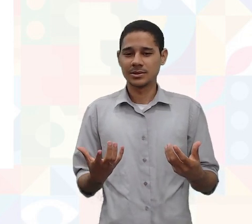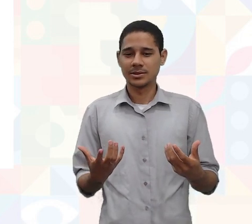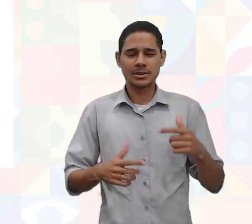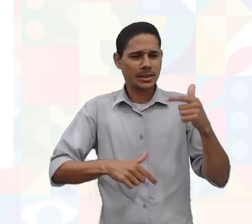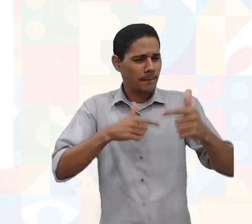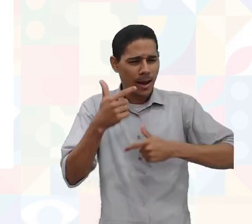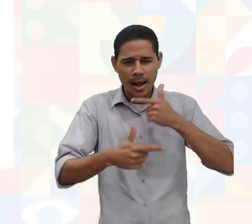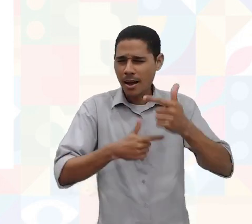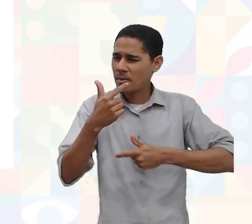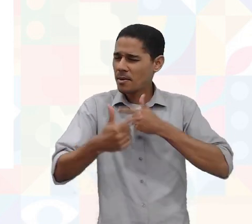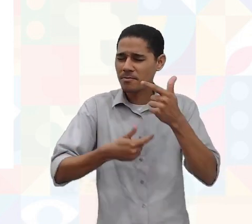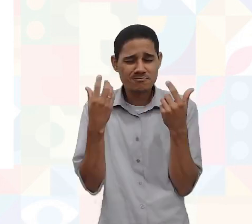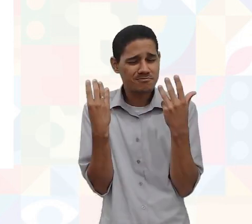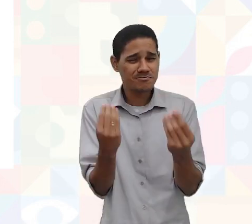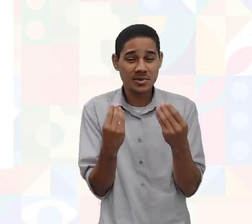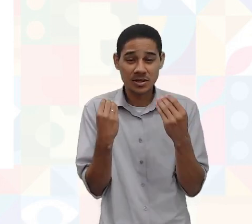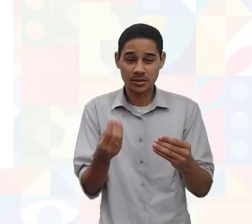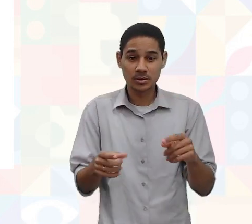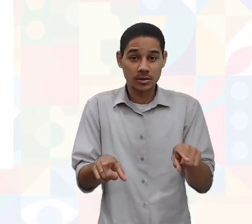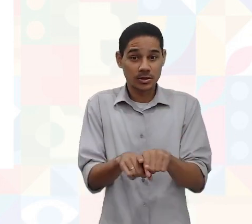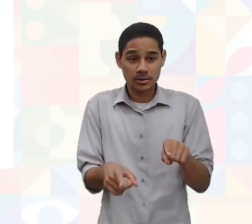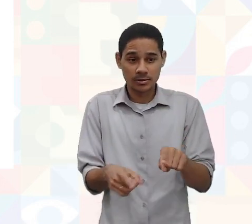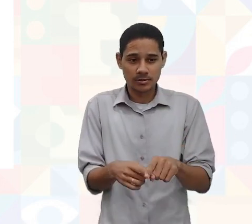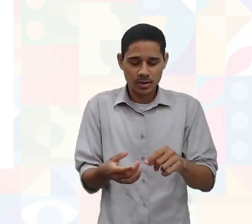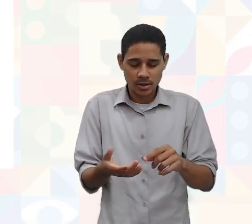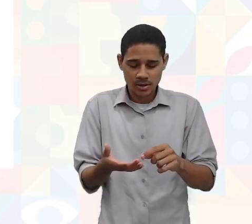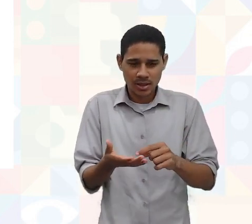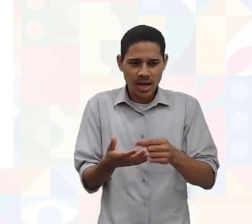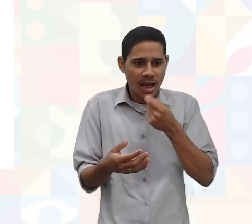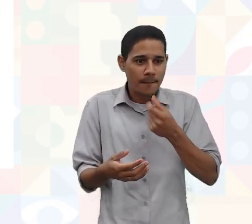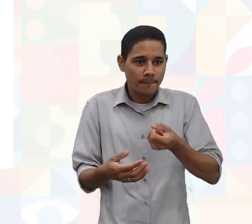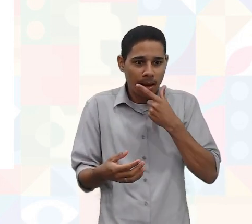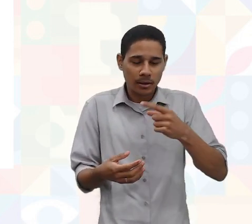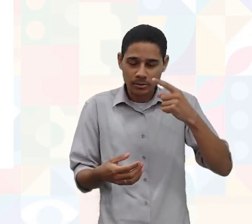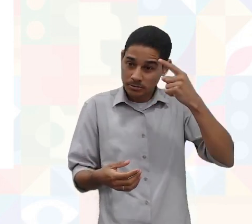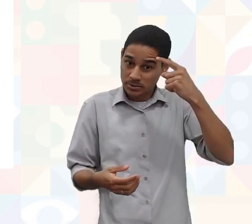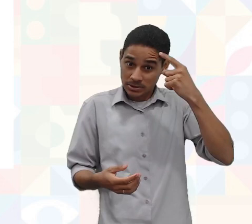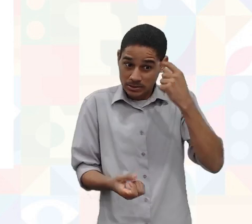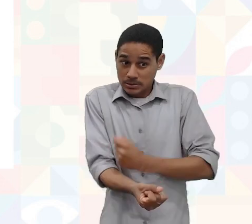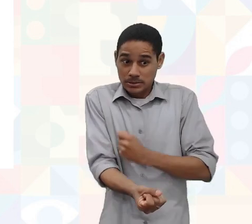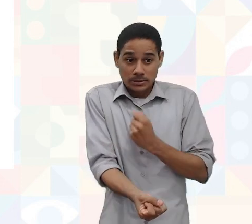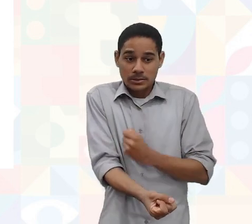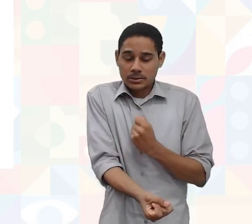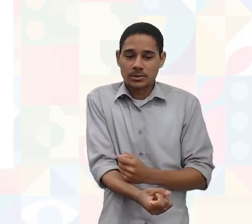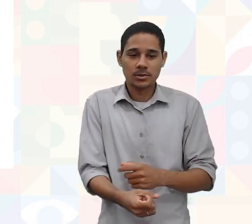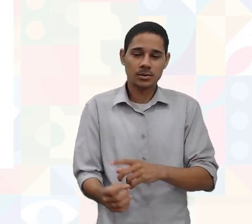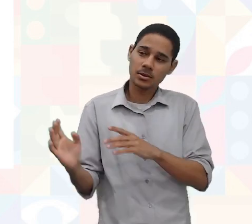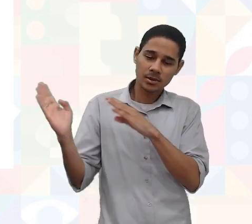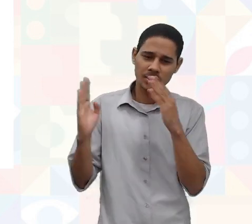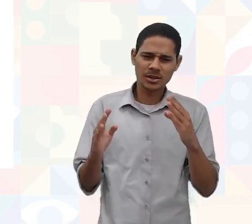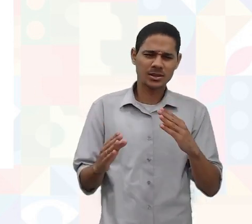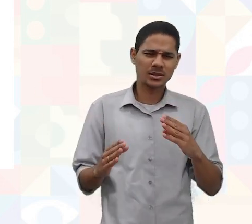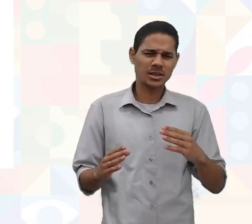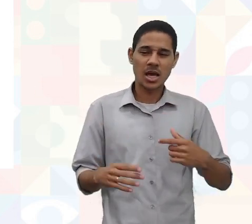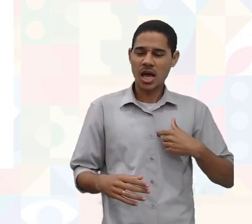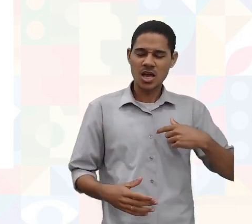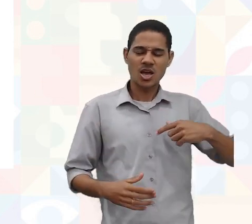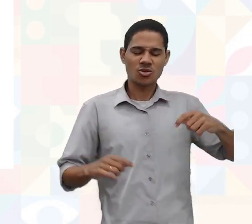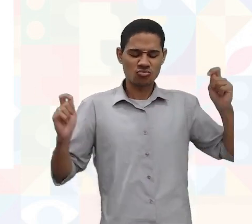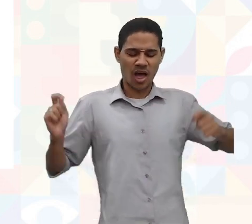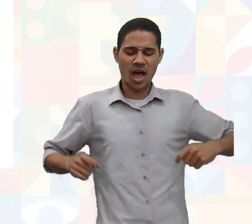carga de trabalho, dependência química, excesso de confiança do trabalhador, né? Isso são